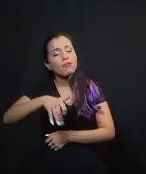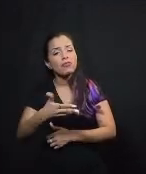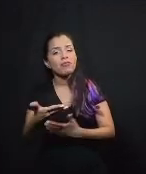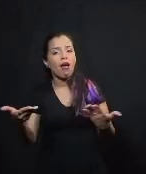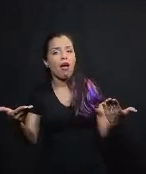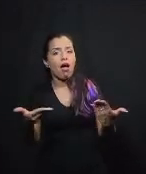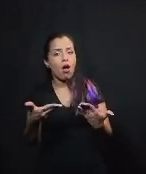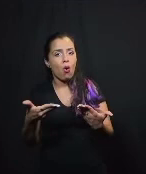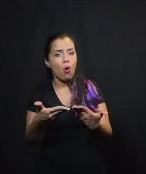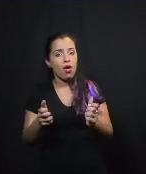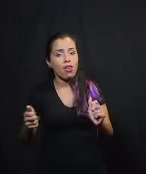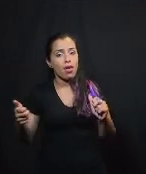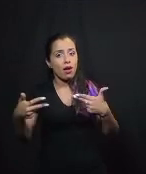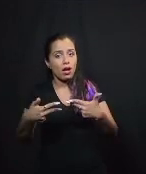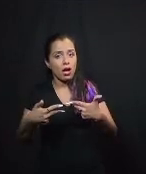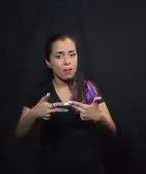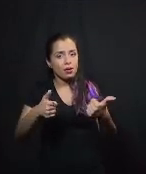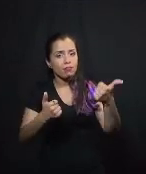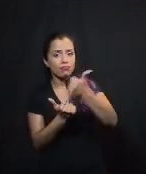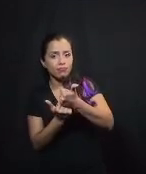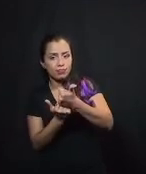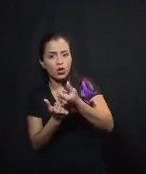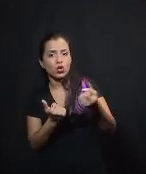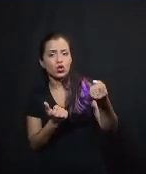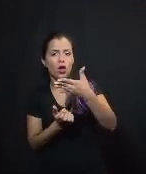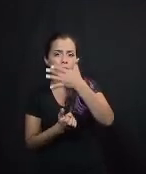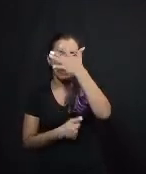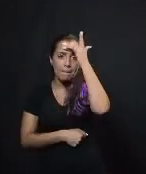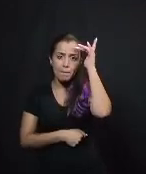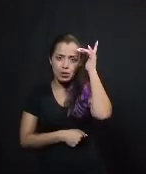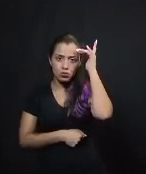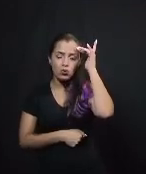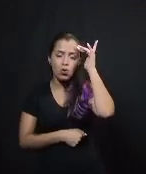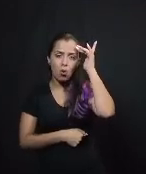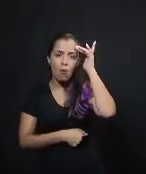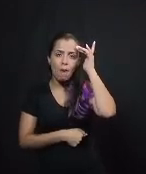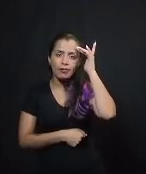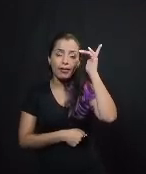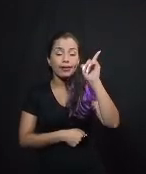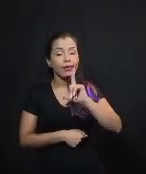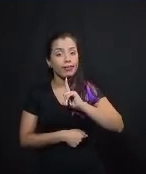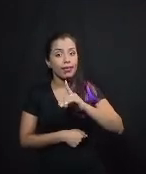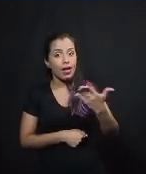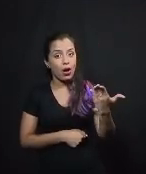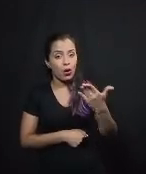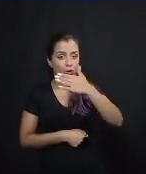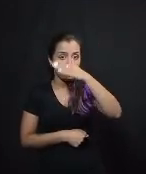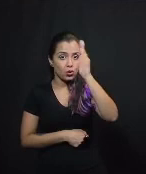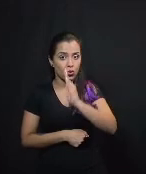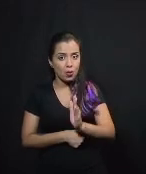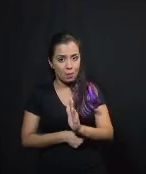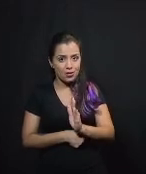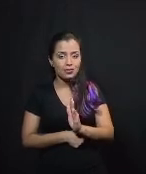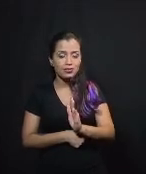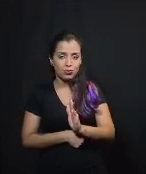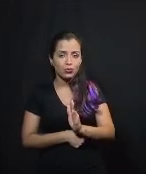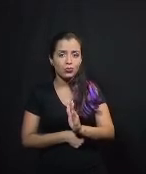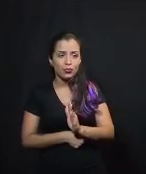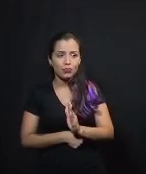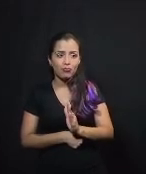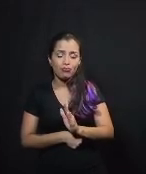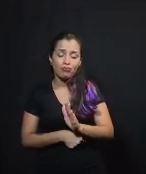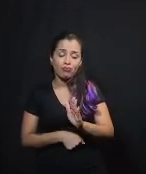municipais meio espantosas que nós temos por esse Brasil afora, né? De vez em, aliás, quem